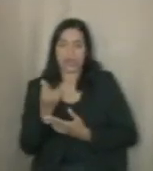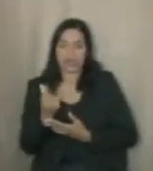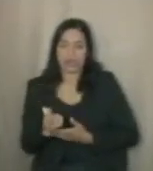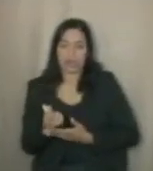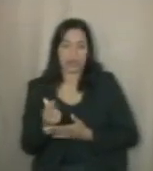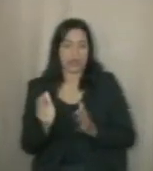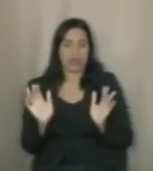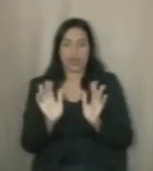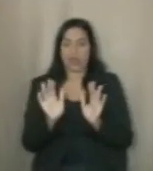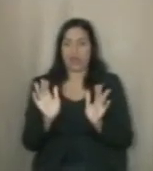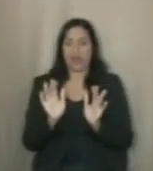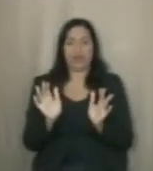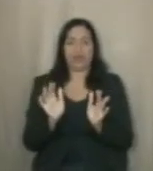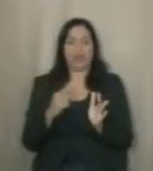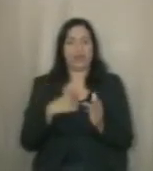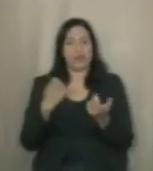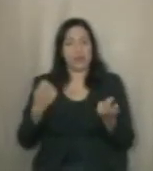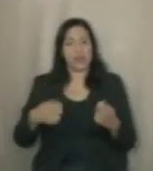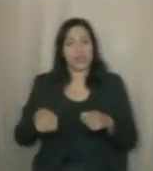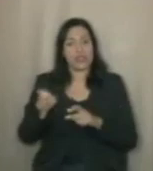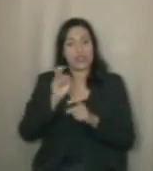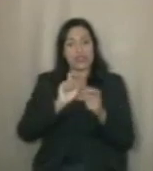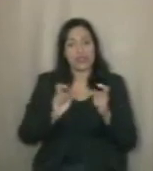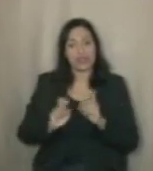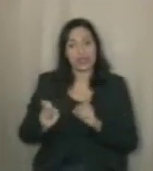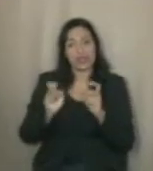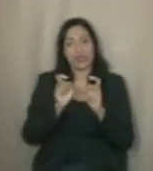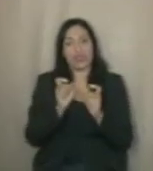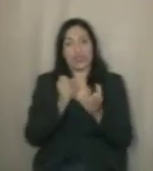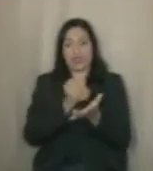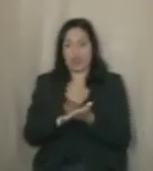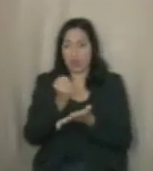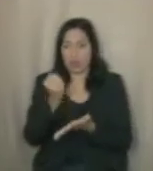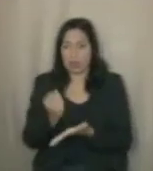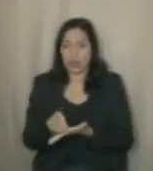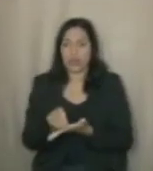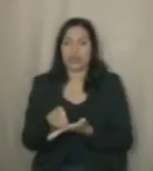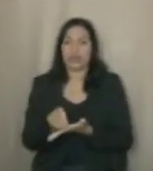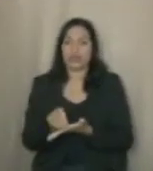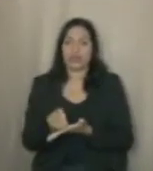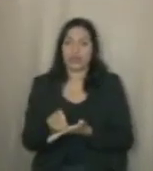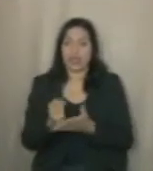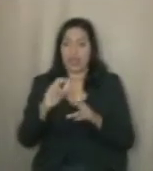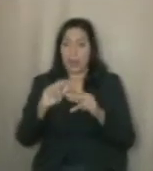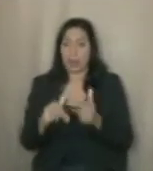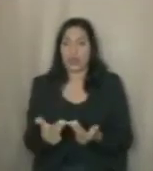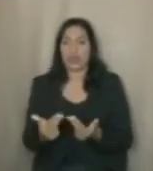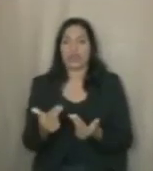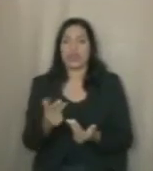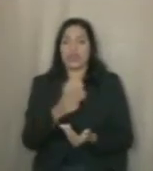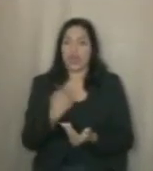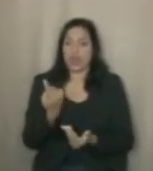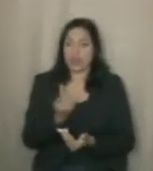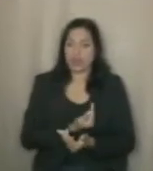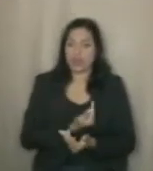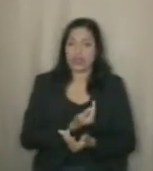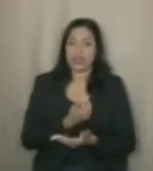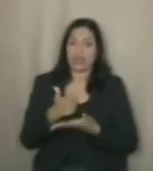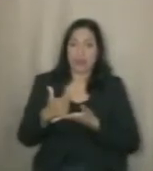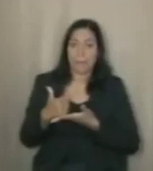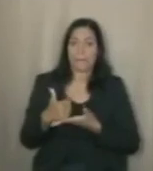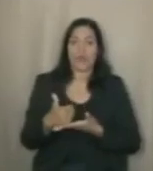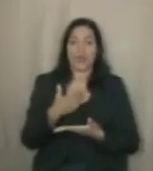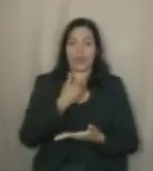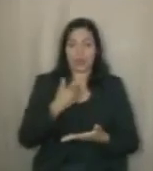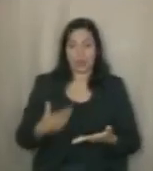vereadora Aline Mariano mas a gente tá discutir isso aí com o encaminhamento mas nem para isso a gente teve suporte do Governo